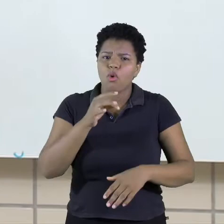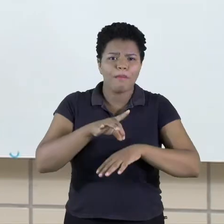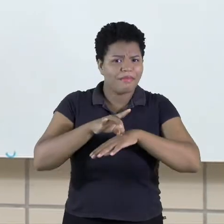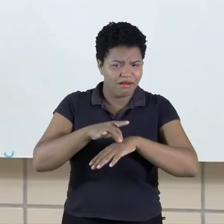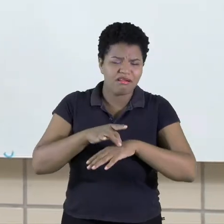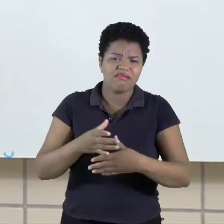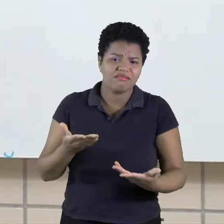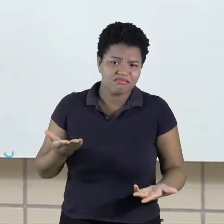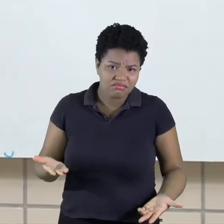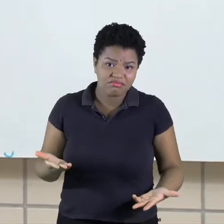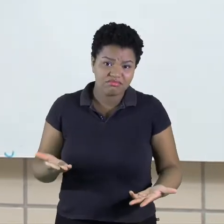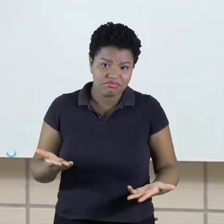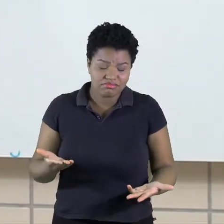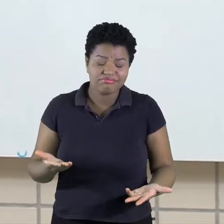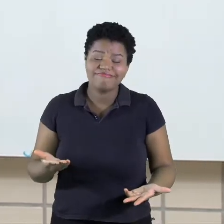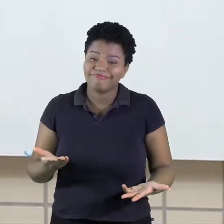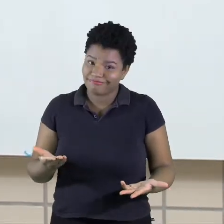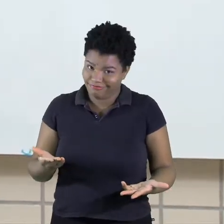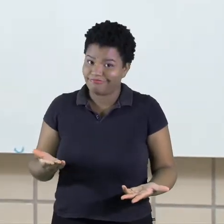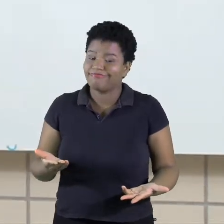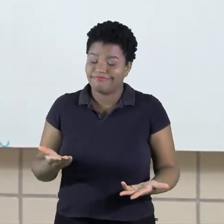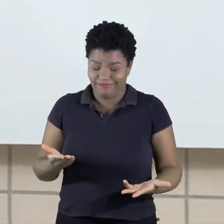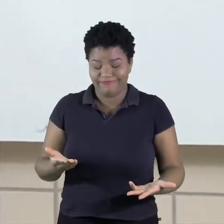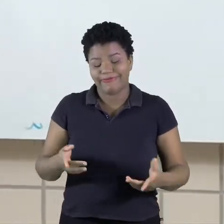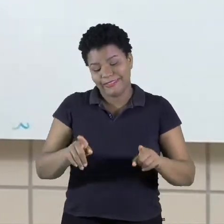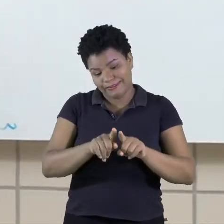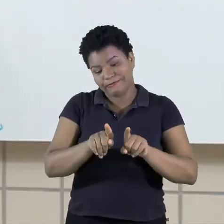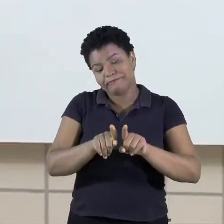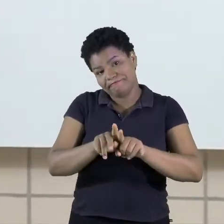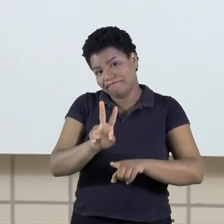aí? Também ele iria